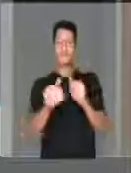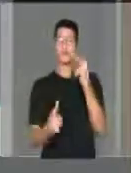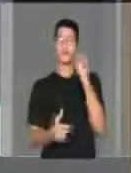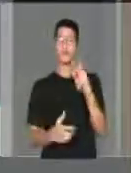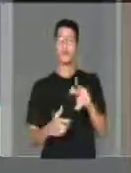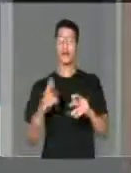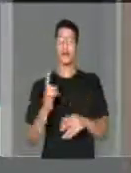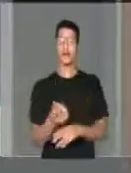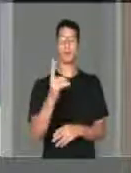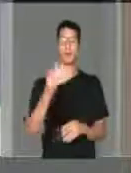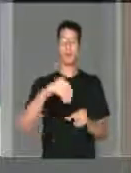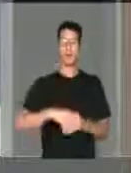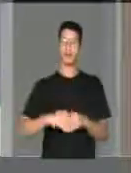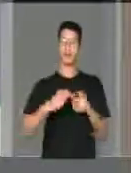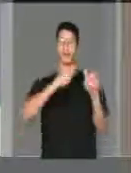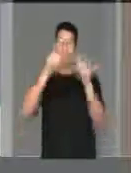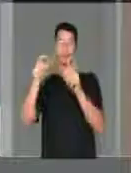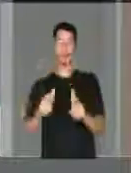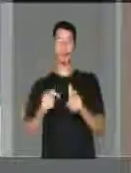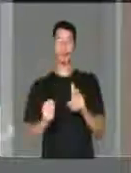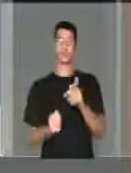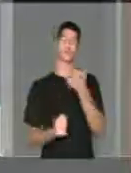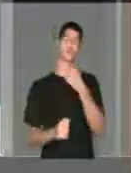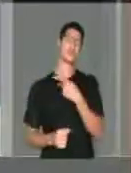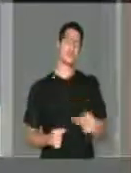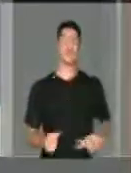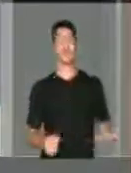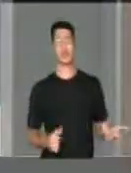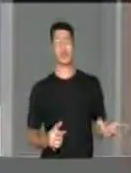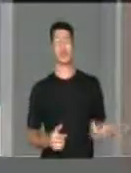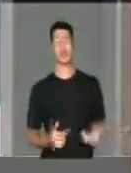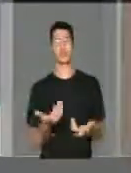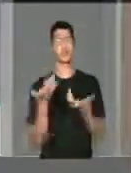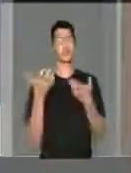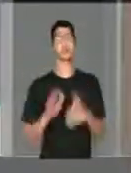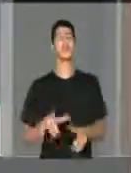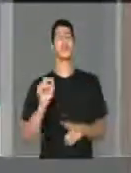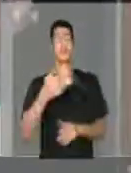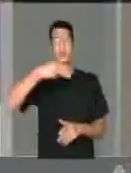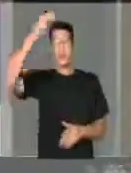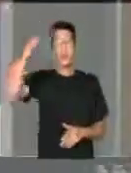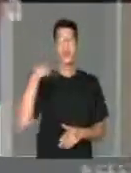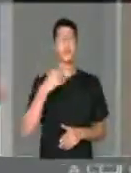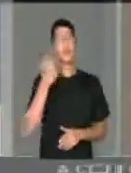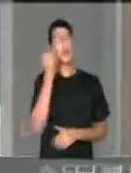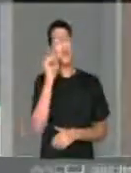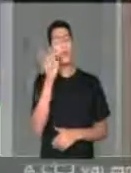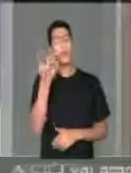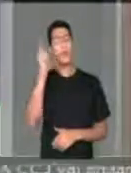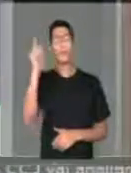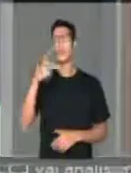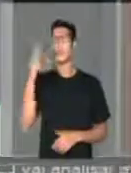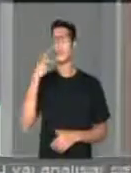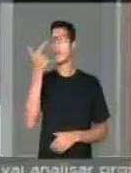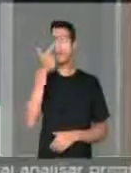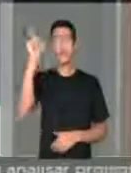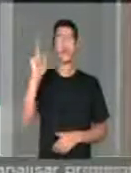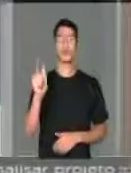para permanecer no lugar. Senhor presidente, não quero que Temer ou outro qualquer